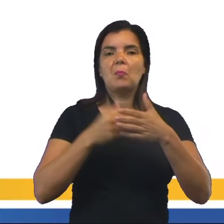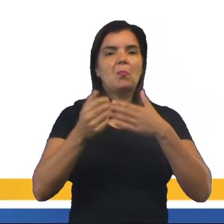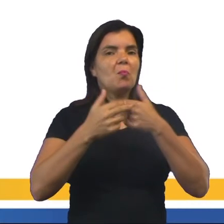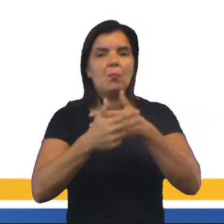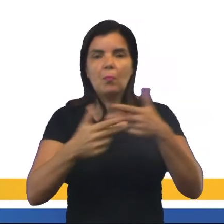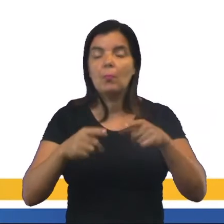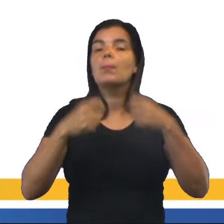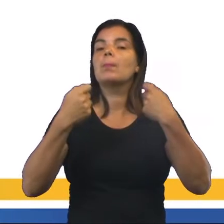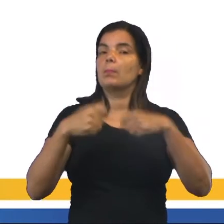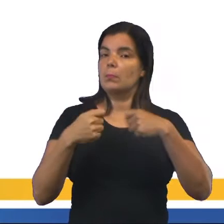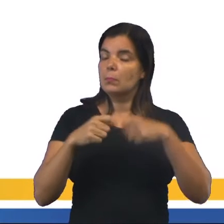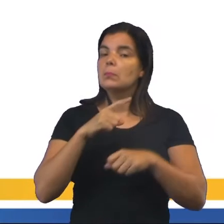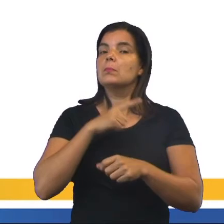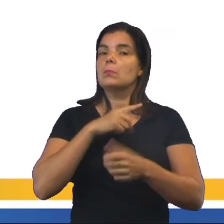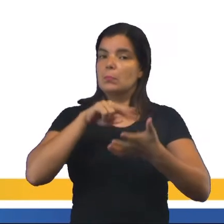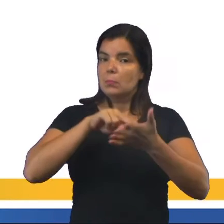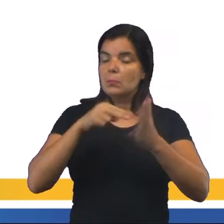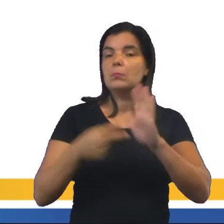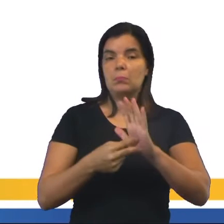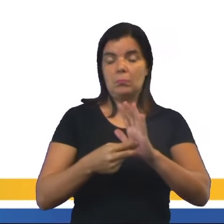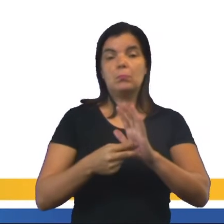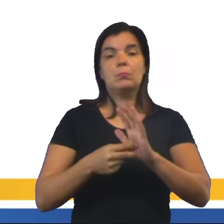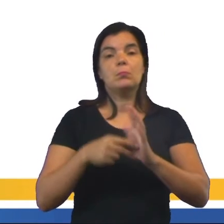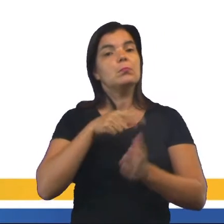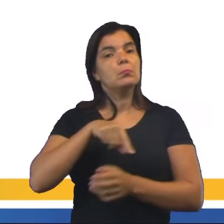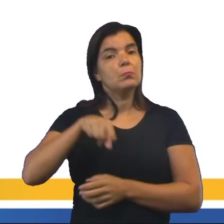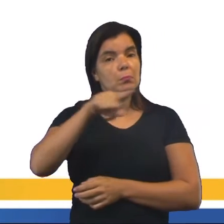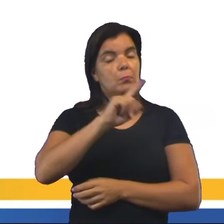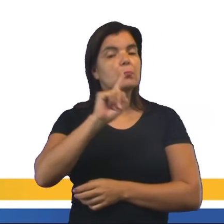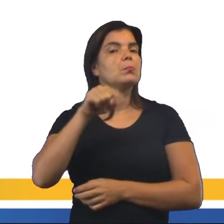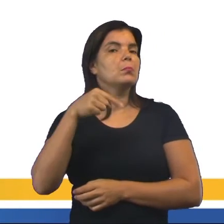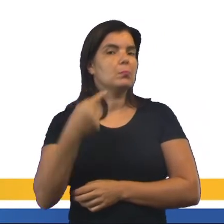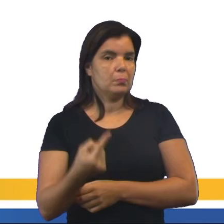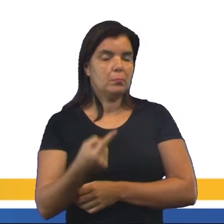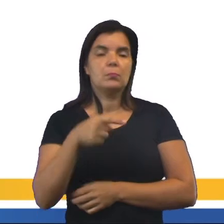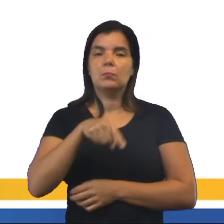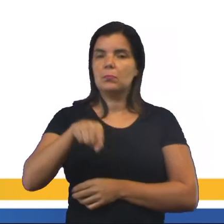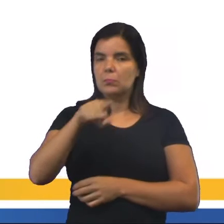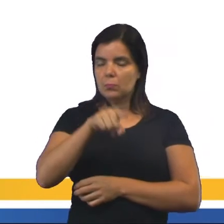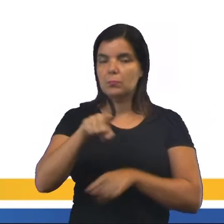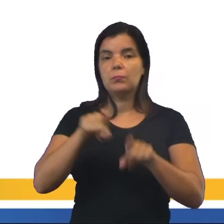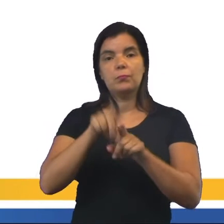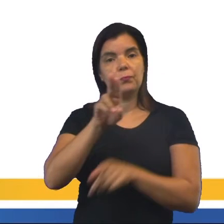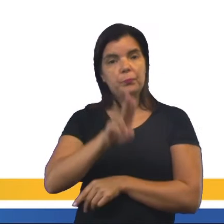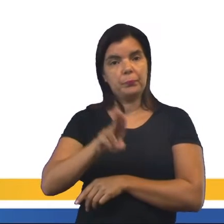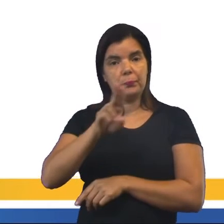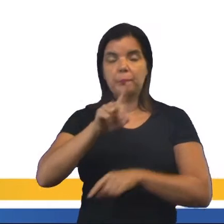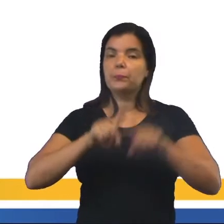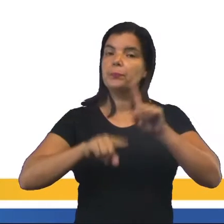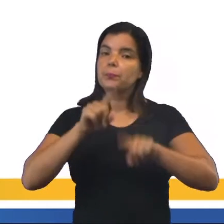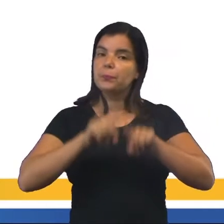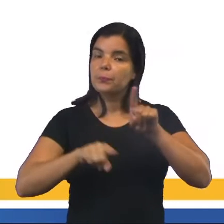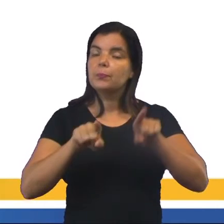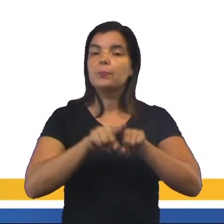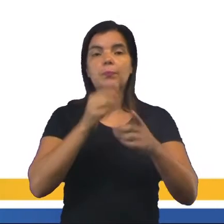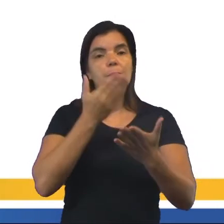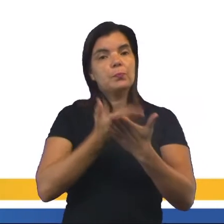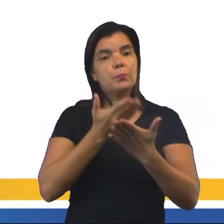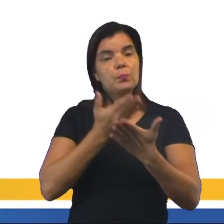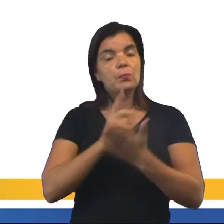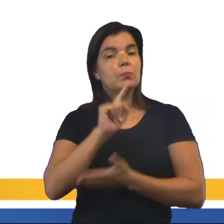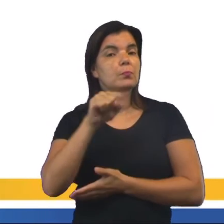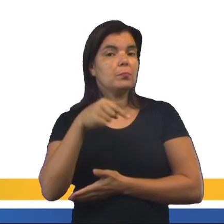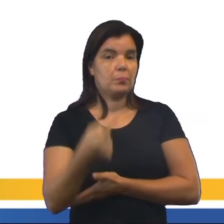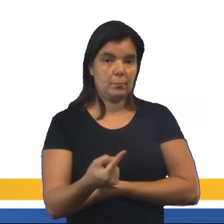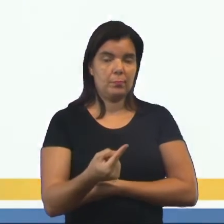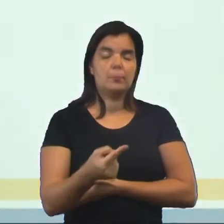ter significado. E faça sentido para você depois, quando você for utilizar esse material para um estudo